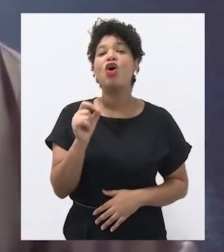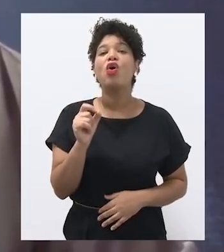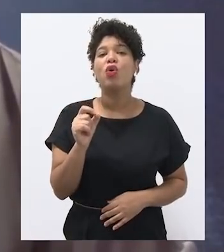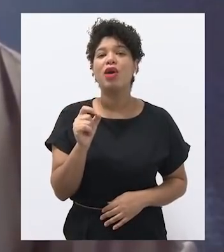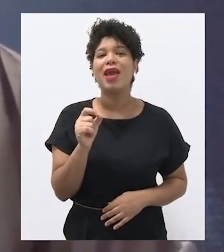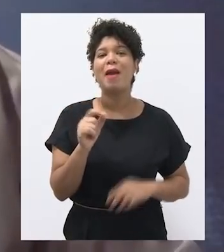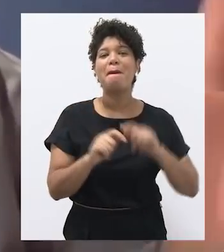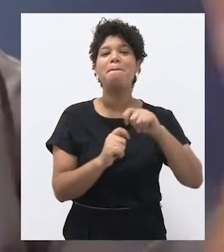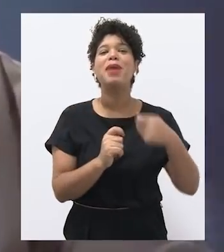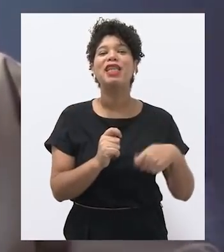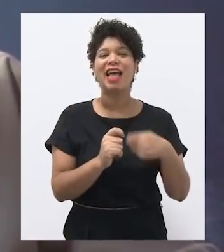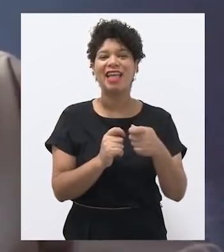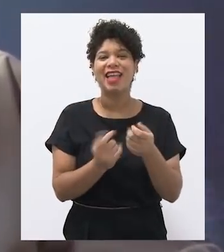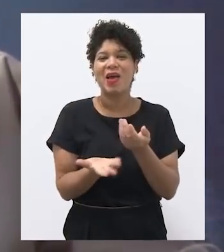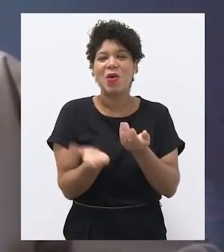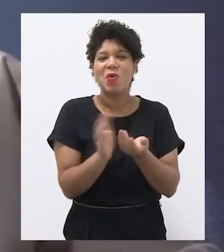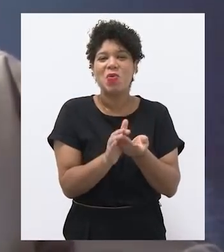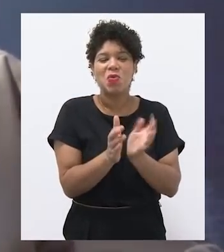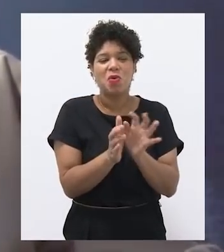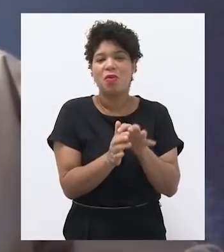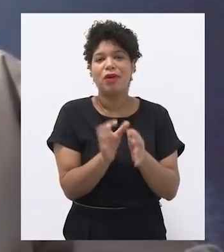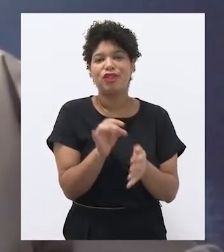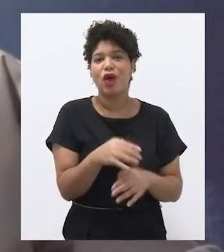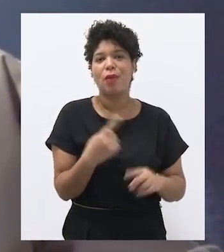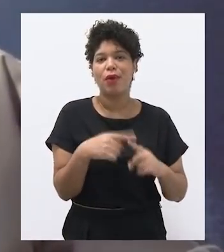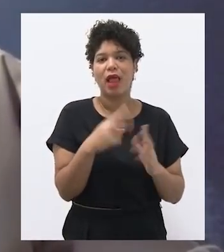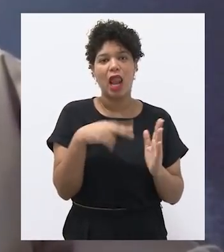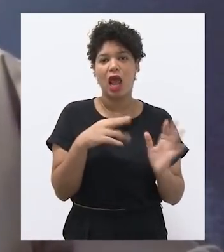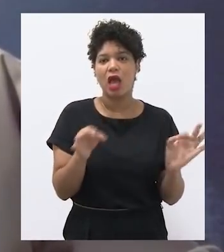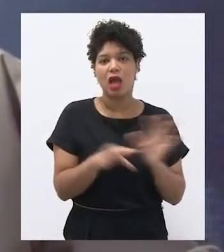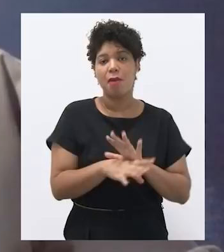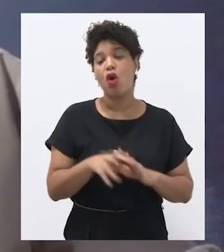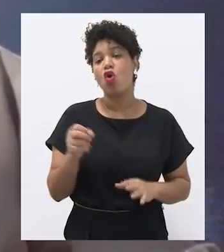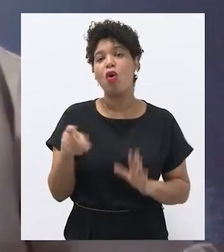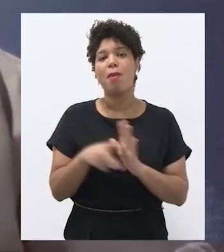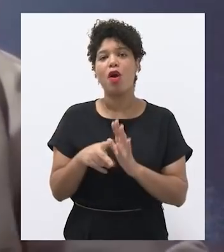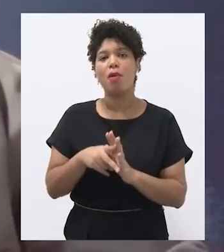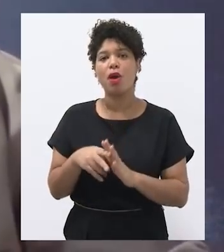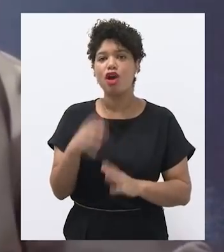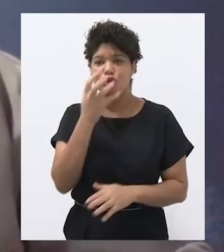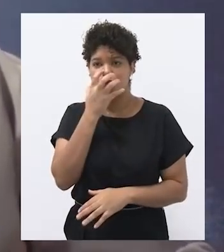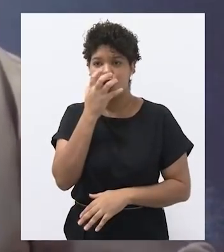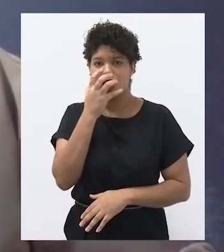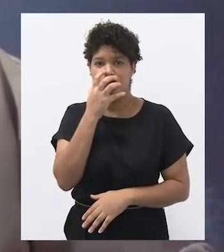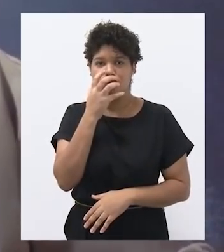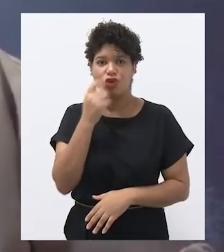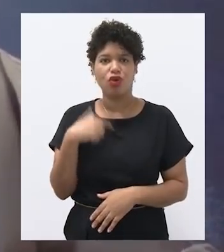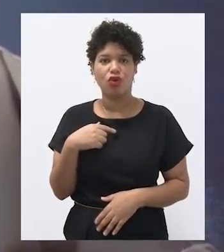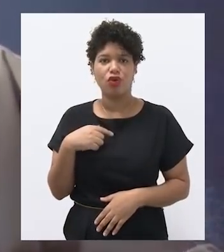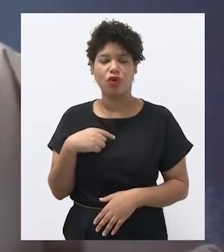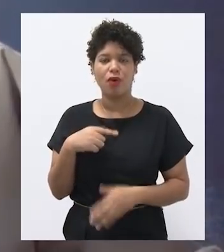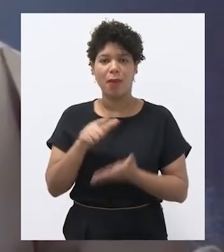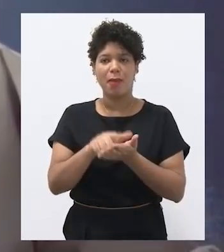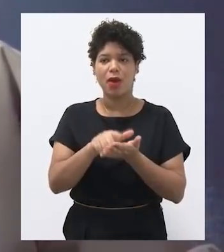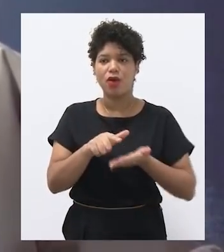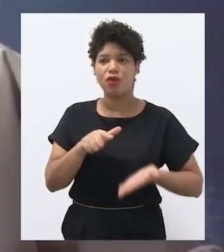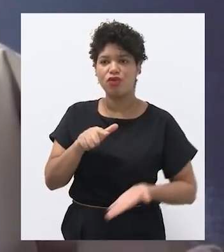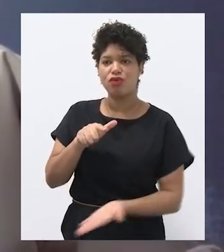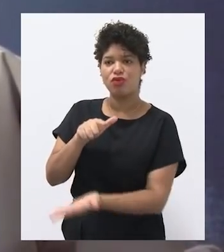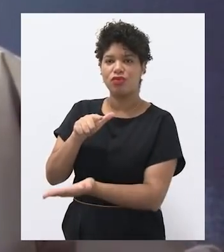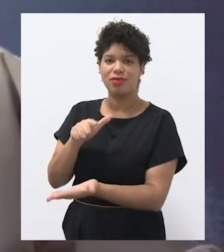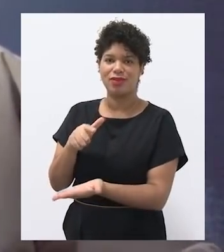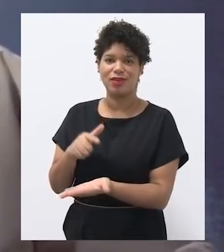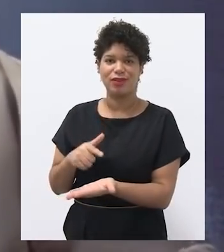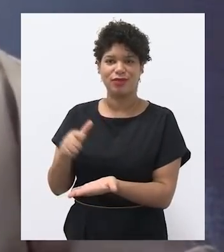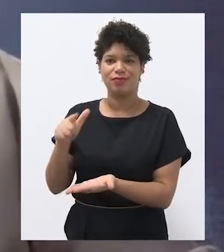do jornal impresso. Ou ele vai lá para o cantinho do cachorro fazer xixi, que também é um triste fim para nós,